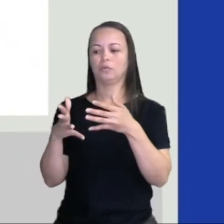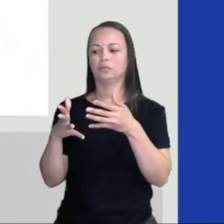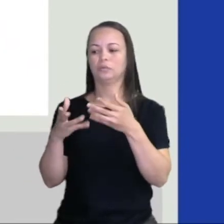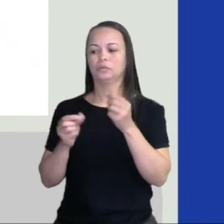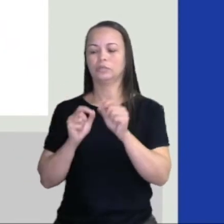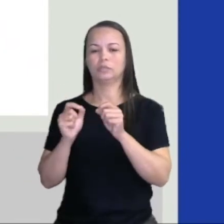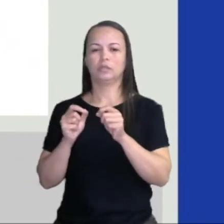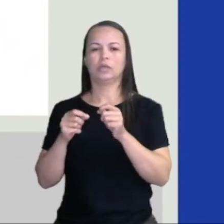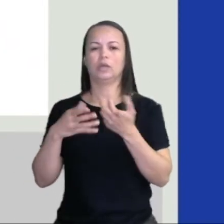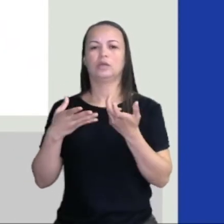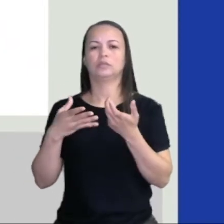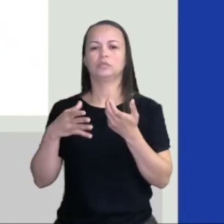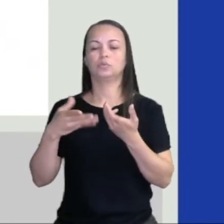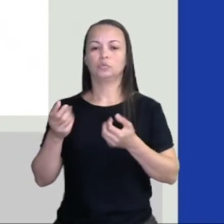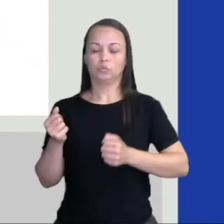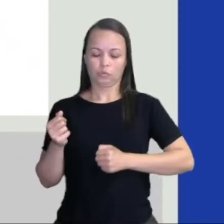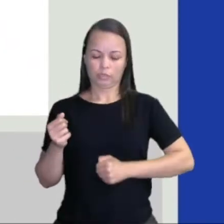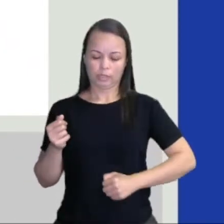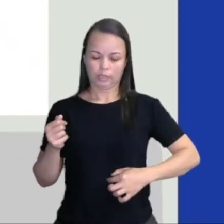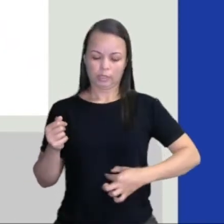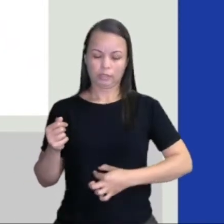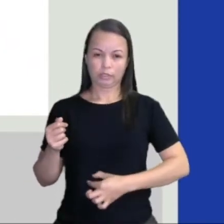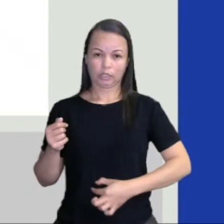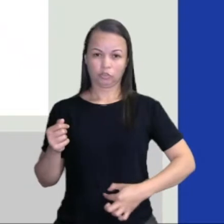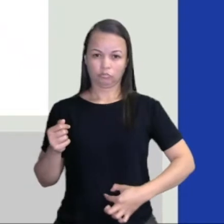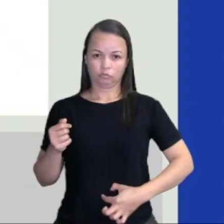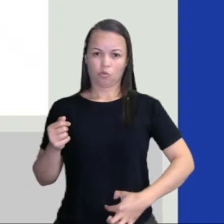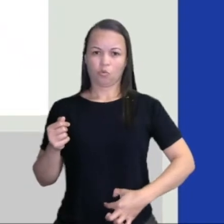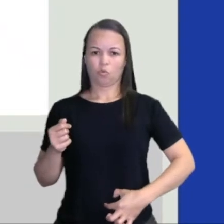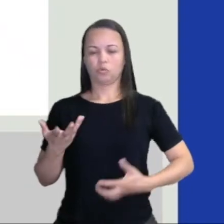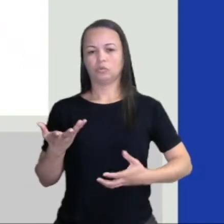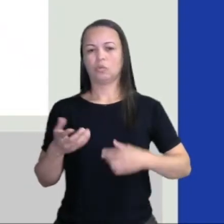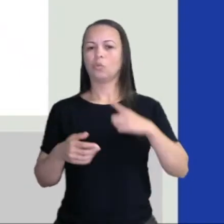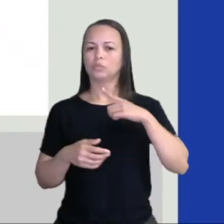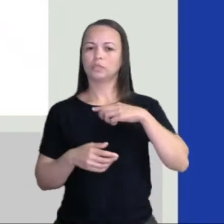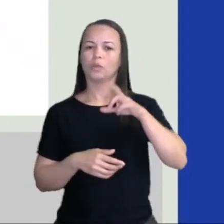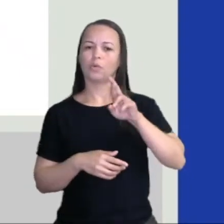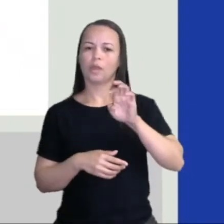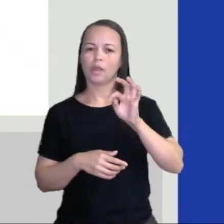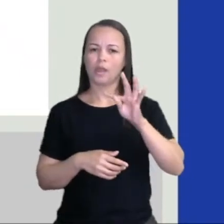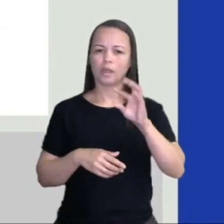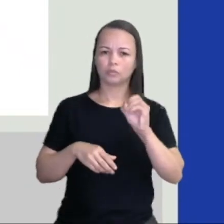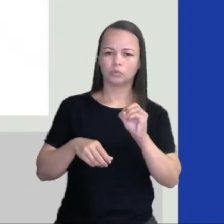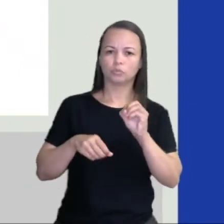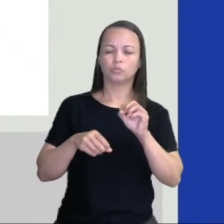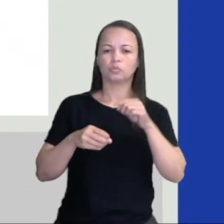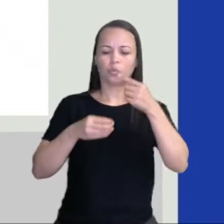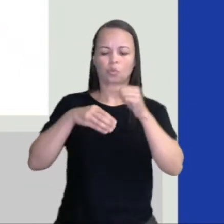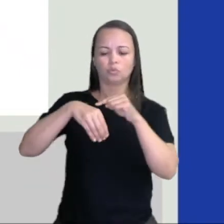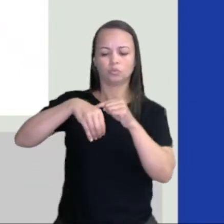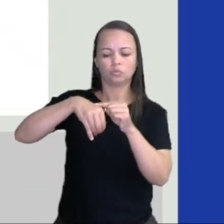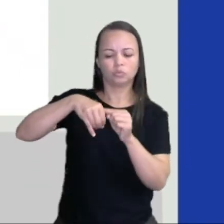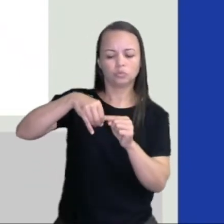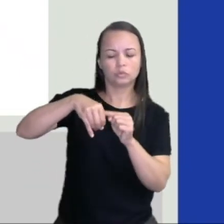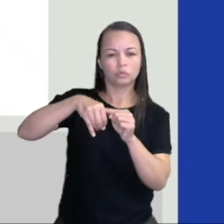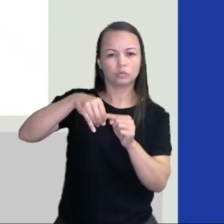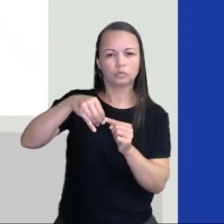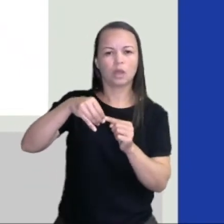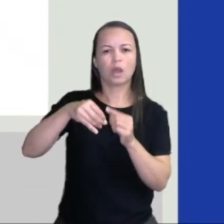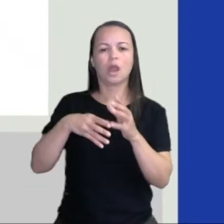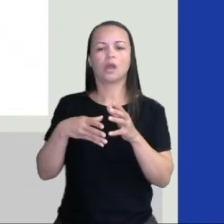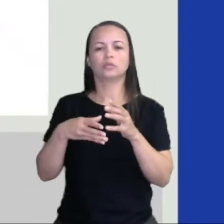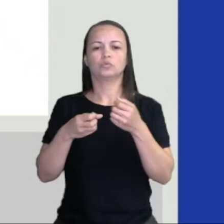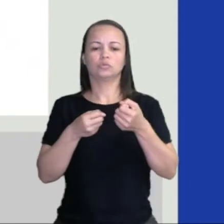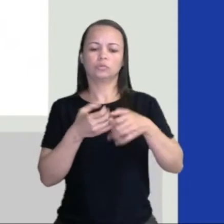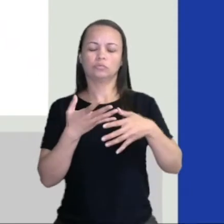final do nosso intestino grosso, onde a gente vai ter aqui o reto e ali onde vai ter a estrutura que vai permitir, através